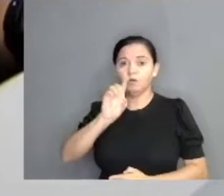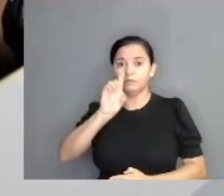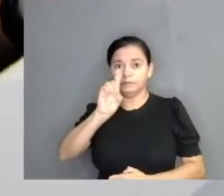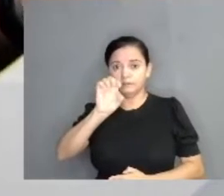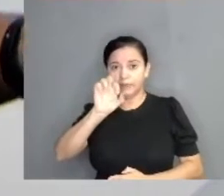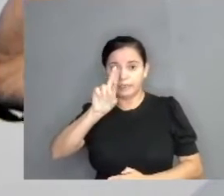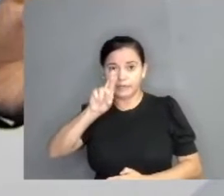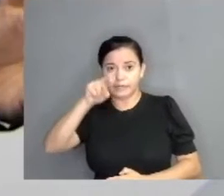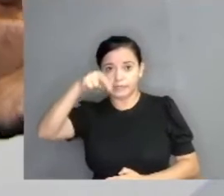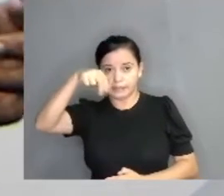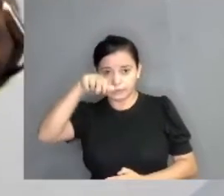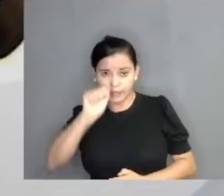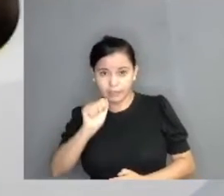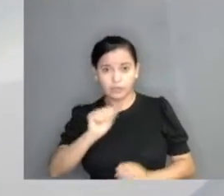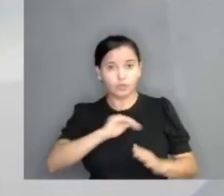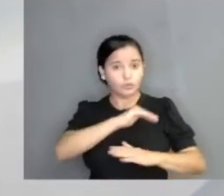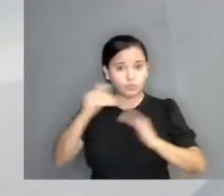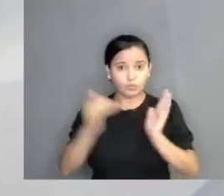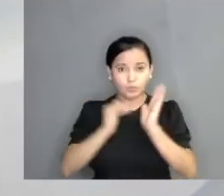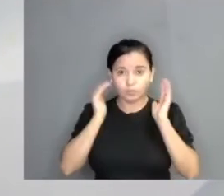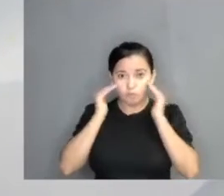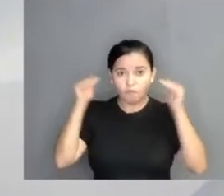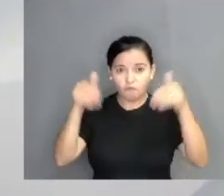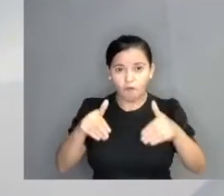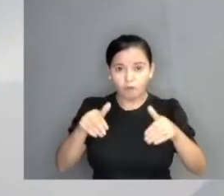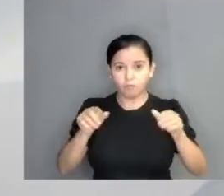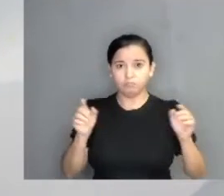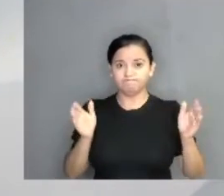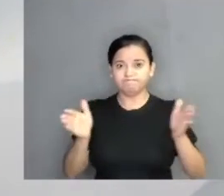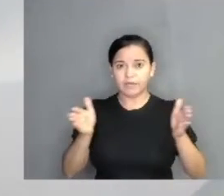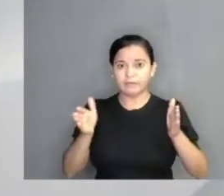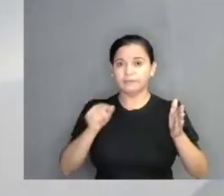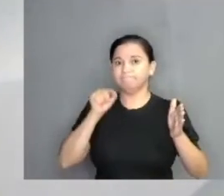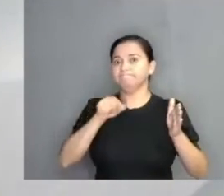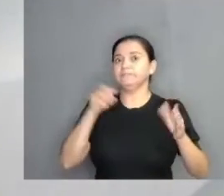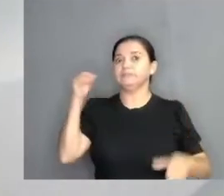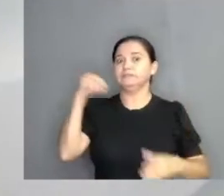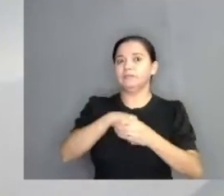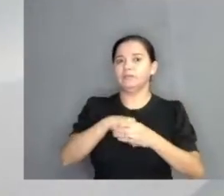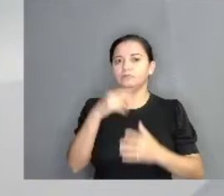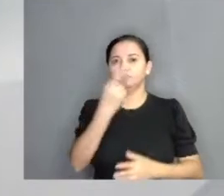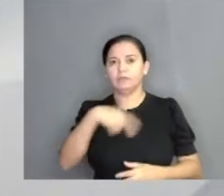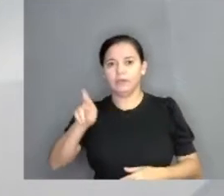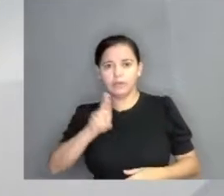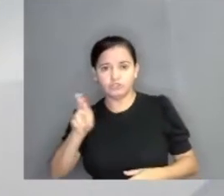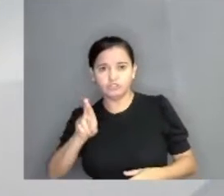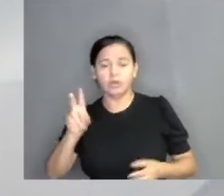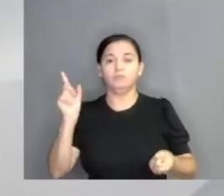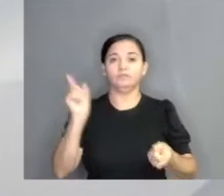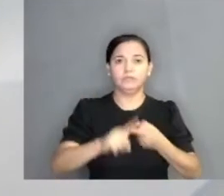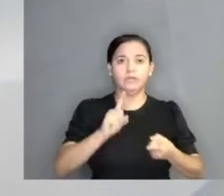religião. Posteriormente, as informações, o conhecimento, estariam centrados no homem.